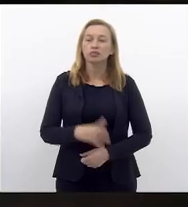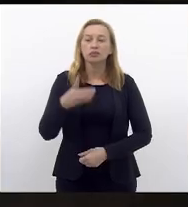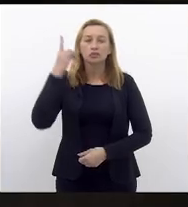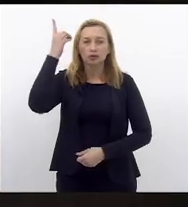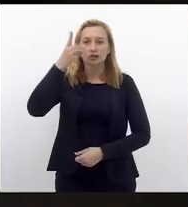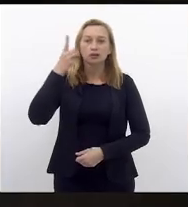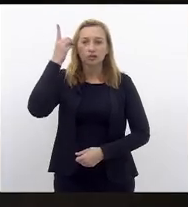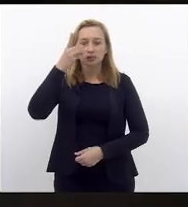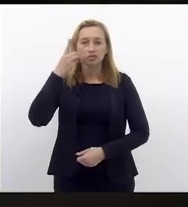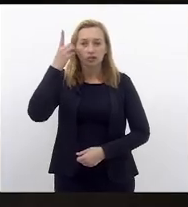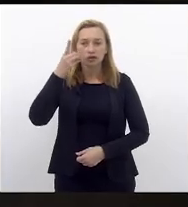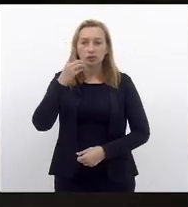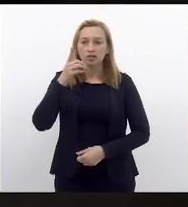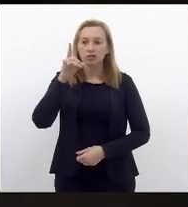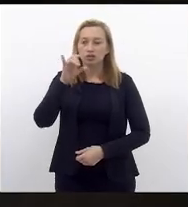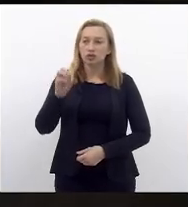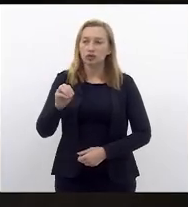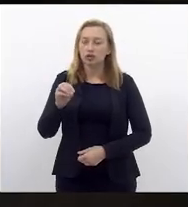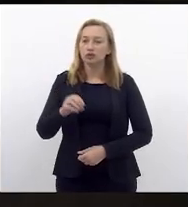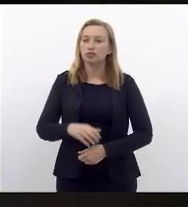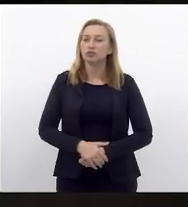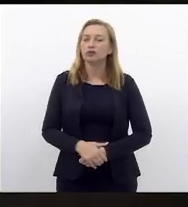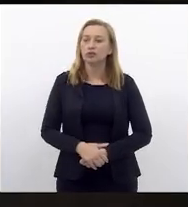Deputado Dionísio Lins.